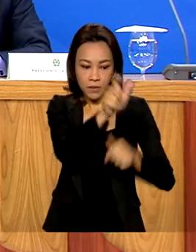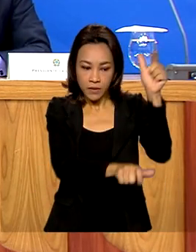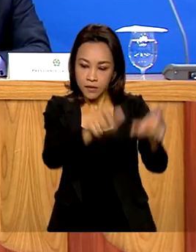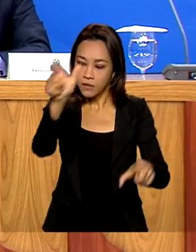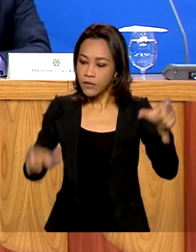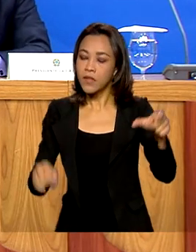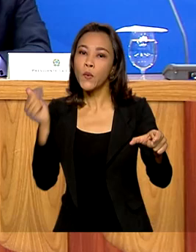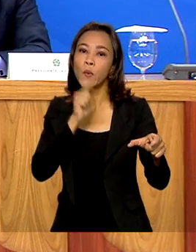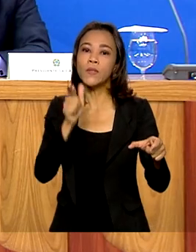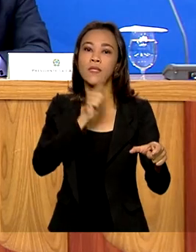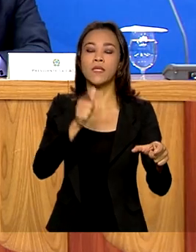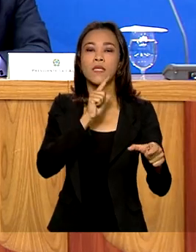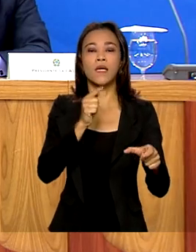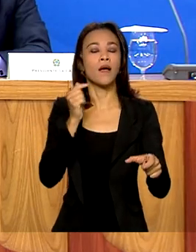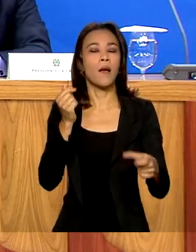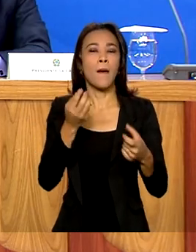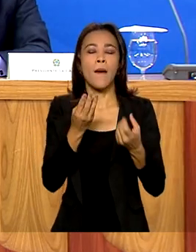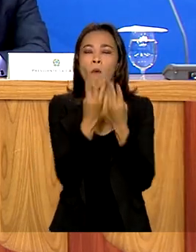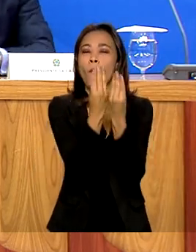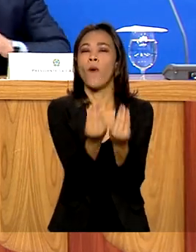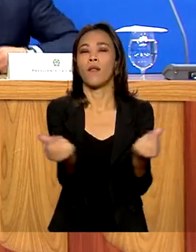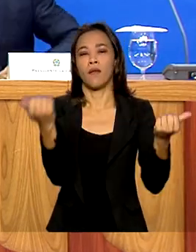alcançar uma melhor qualidade de vida para si e sua família.